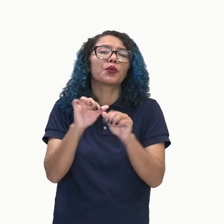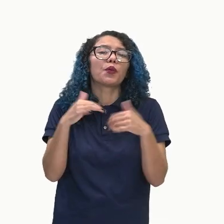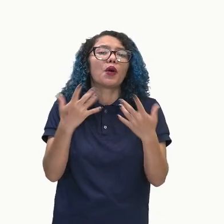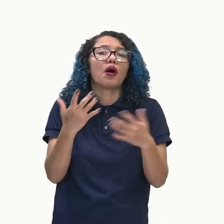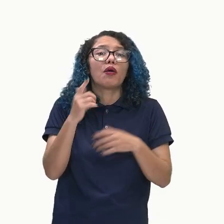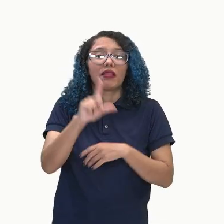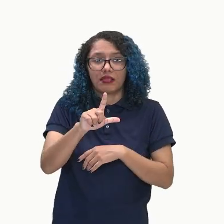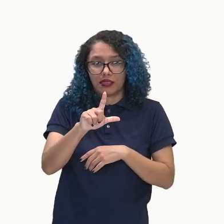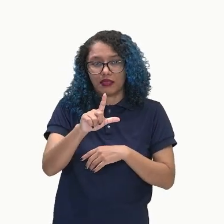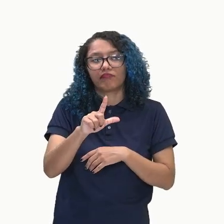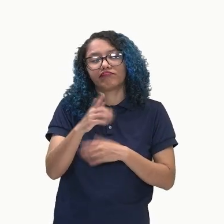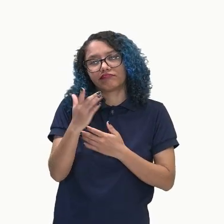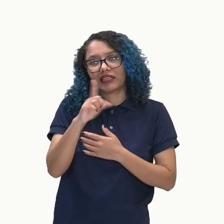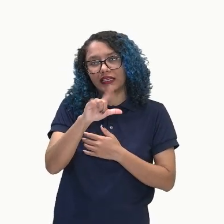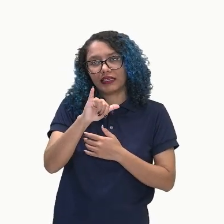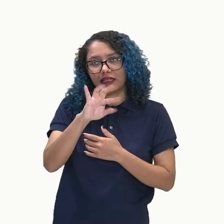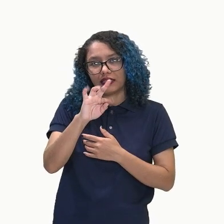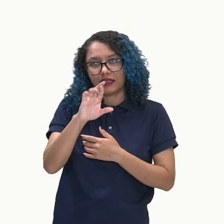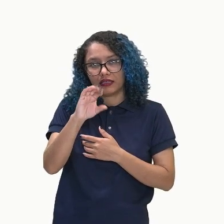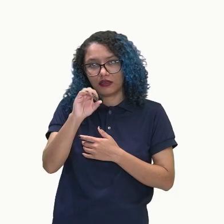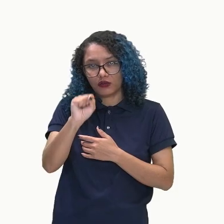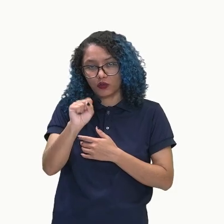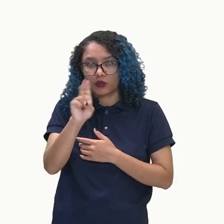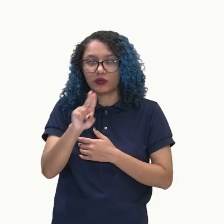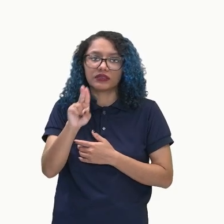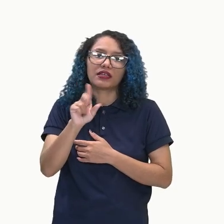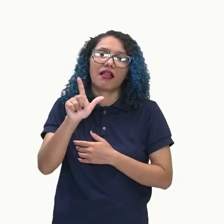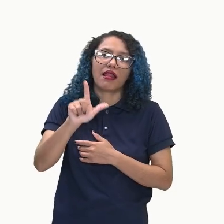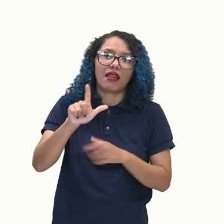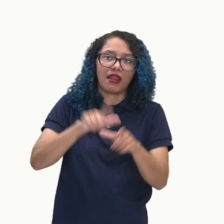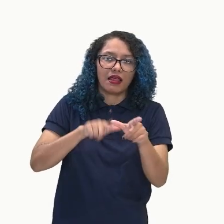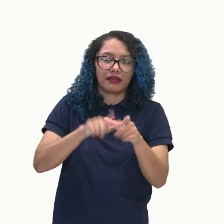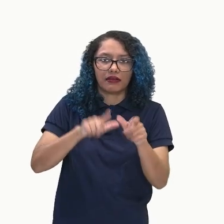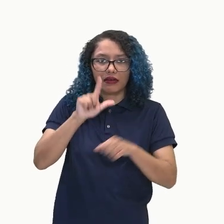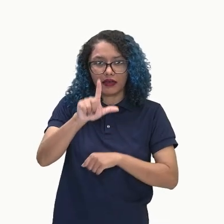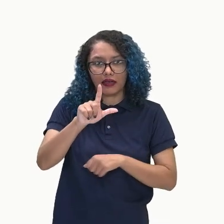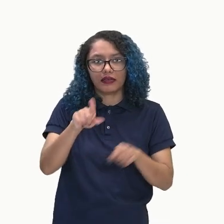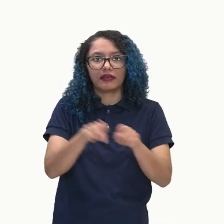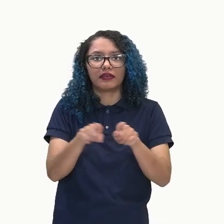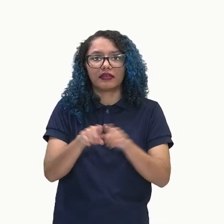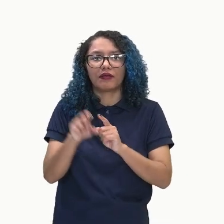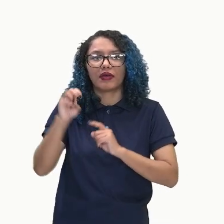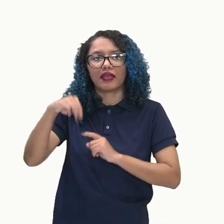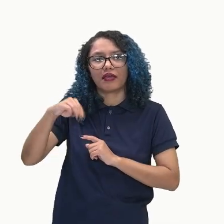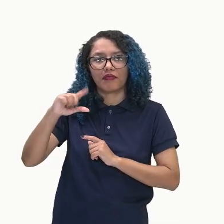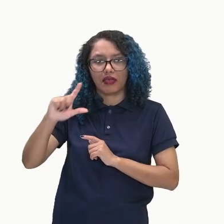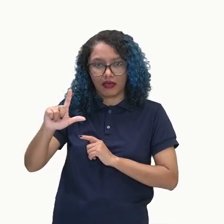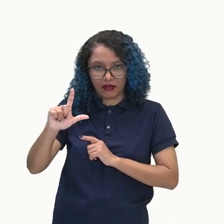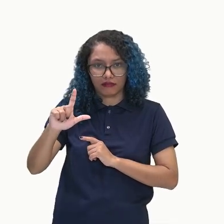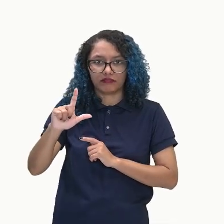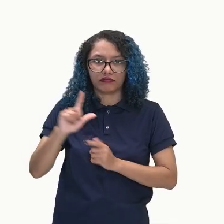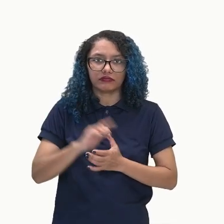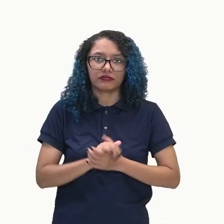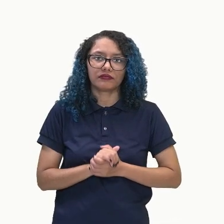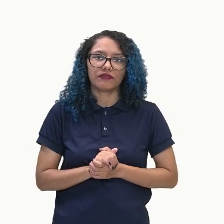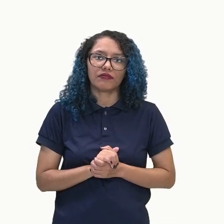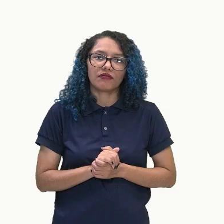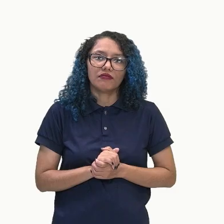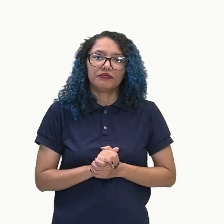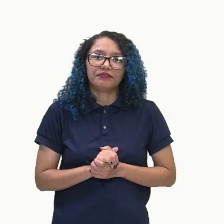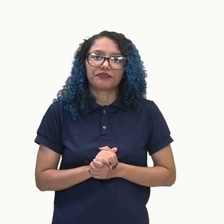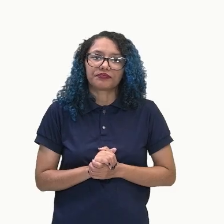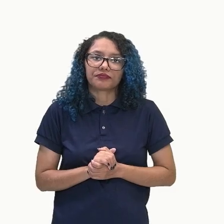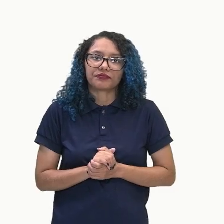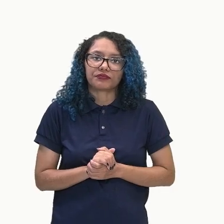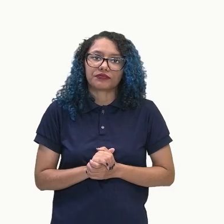aí representado pela letra R, e também os mililitros, ml, sendo que 1 litro equivale